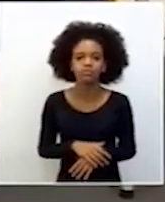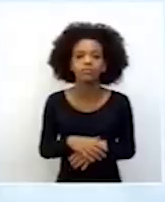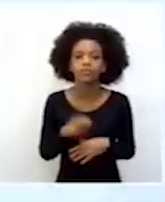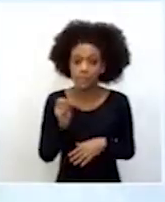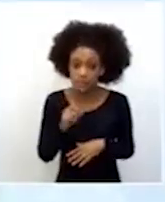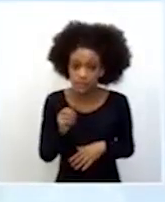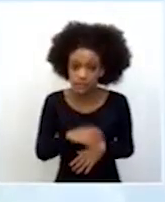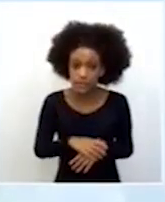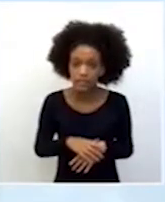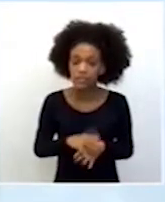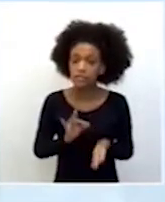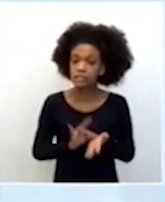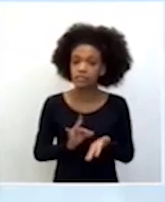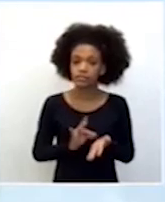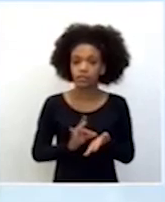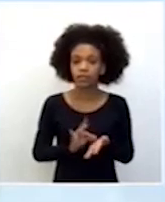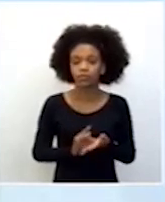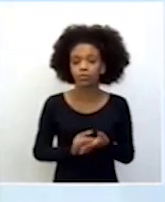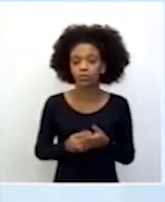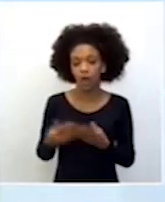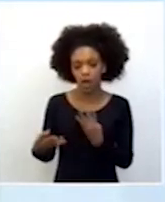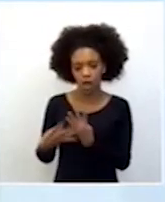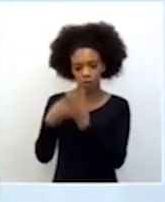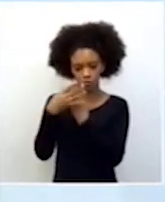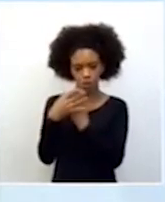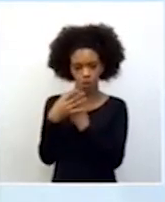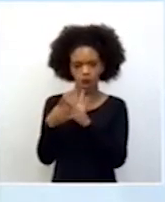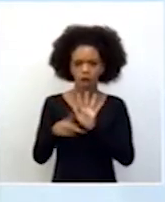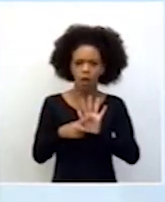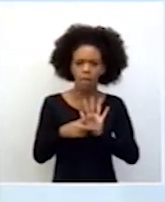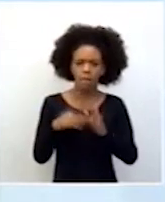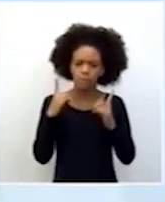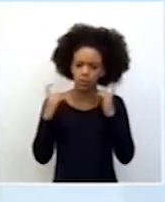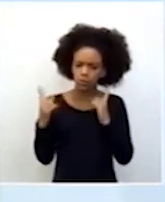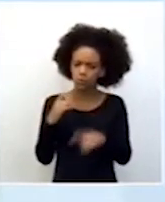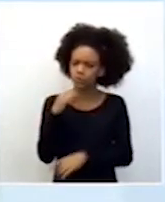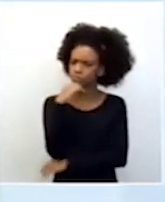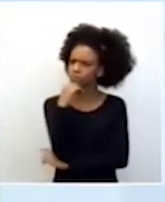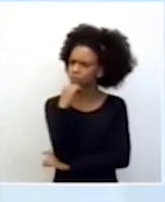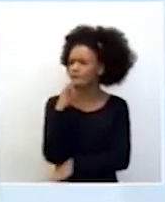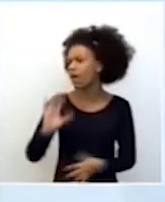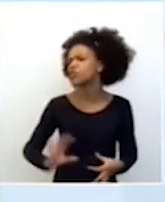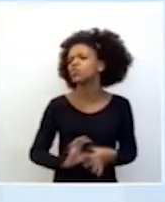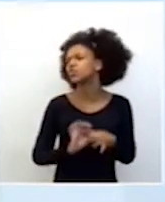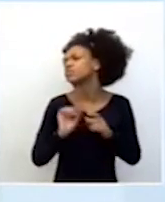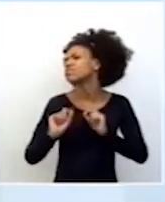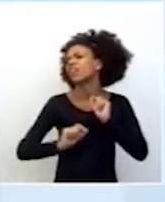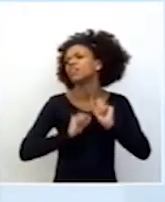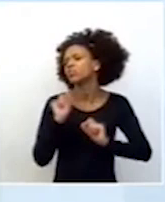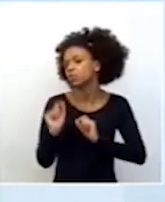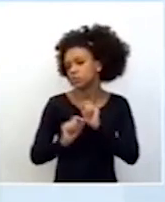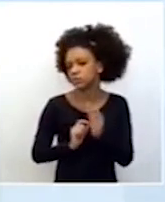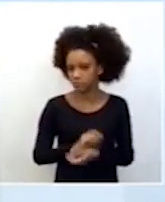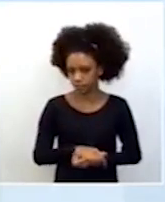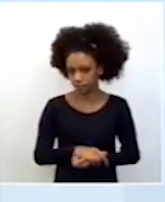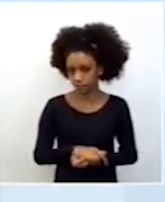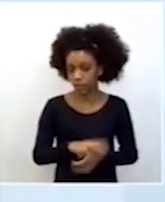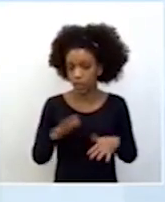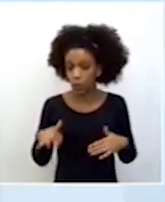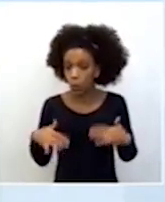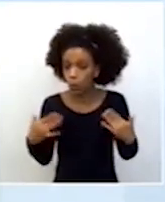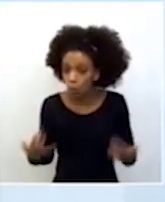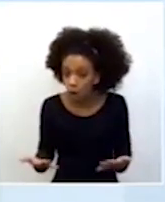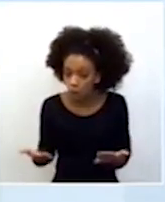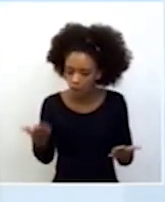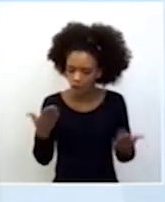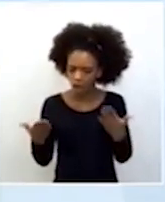de o rádio estar na gaiola com o propósito de ouvir música está associado a que situação? E qual é a